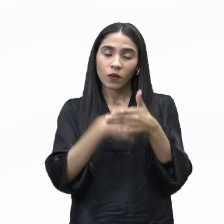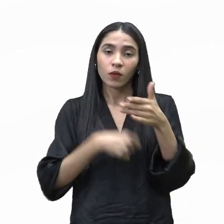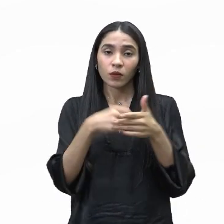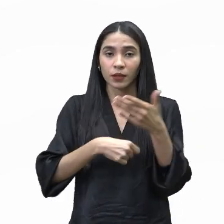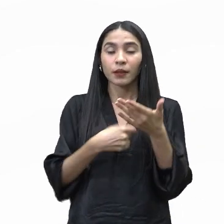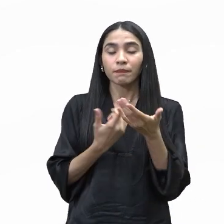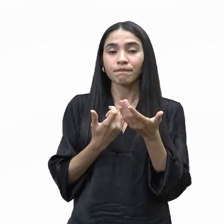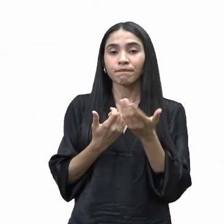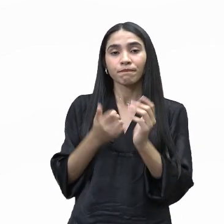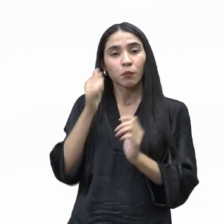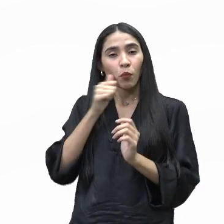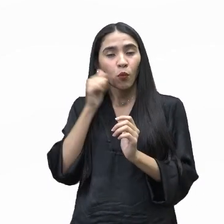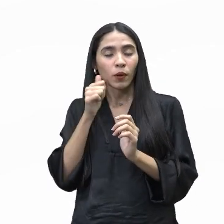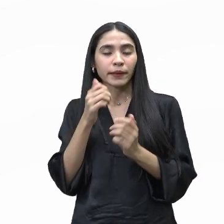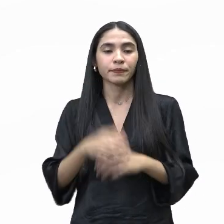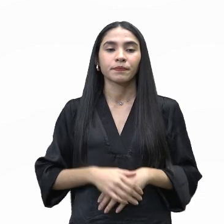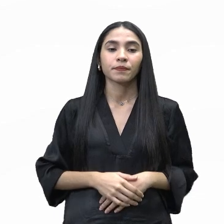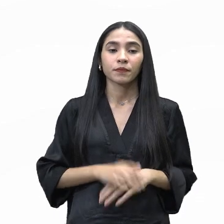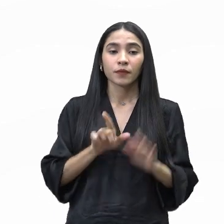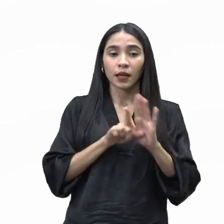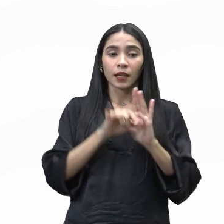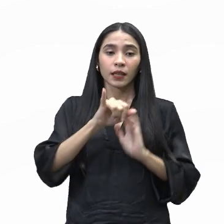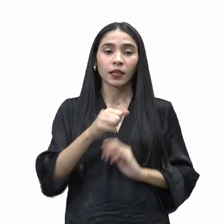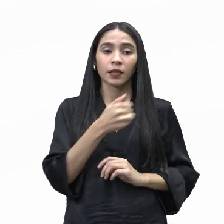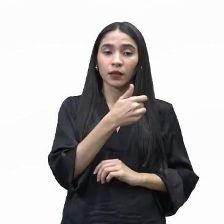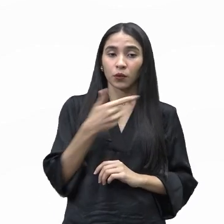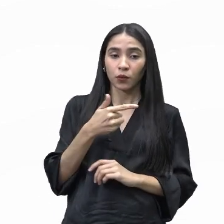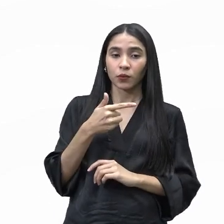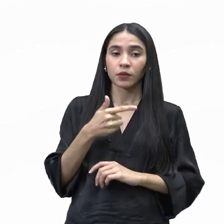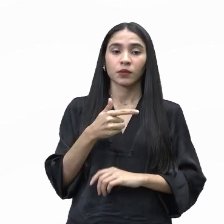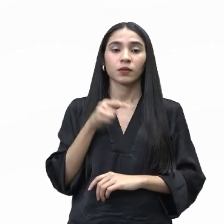seus direitos. Nós temos aí a lei chamada